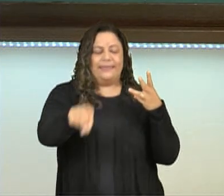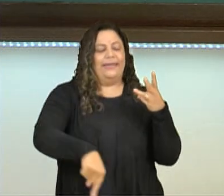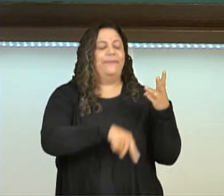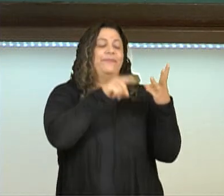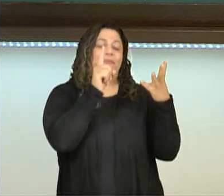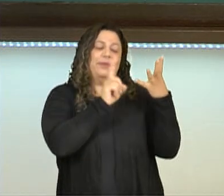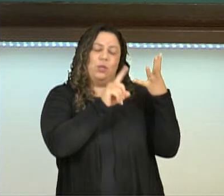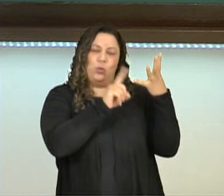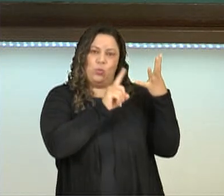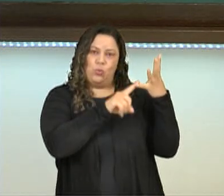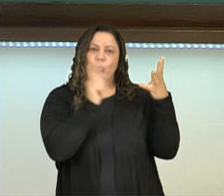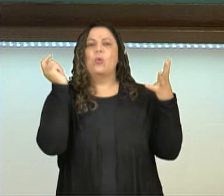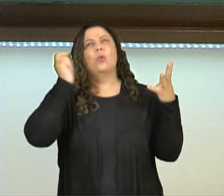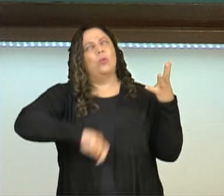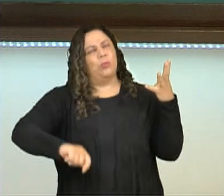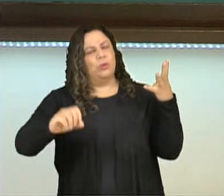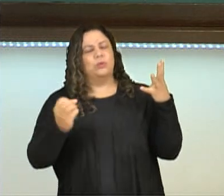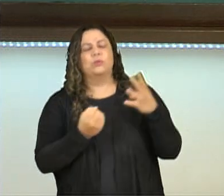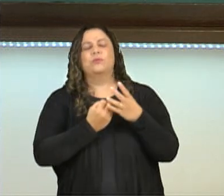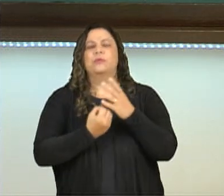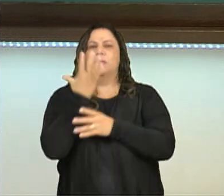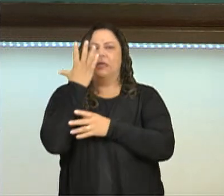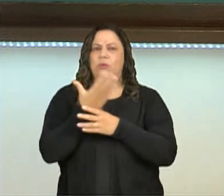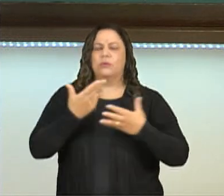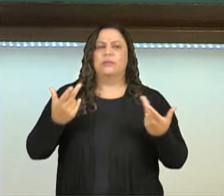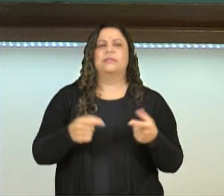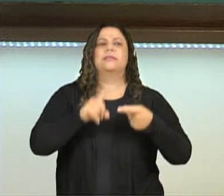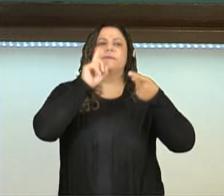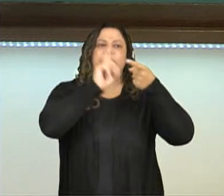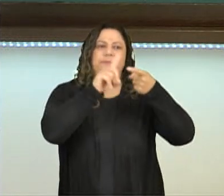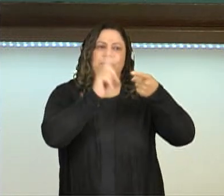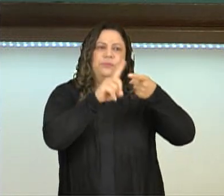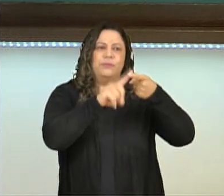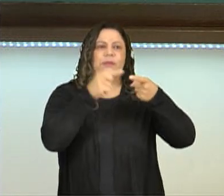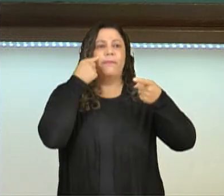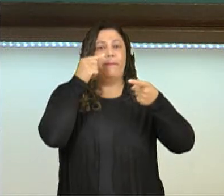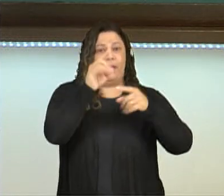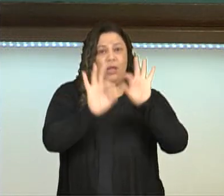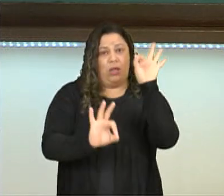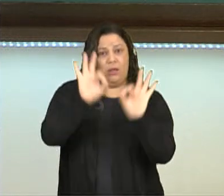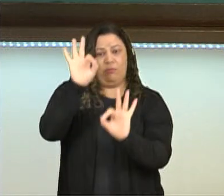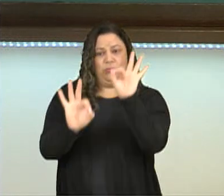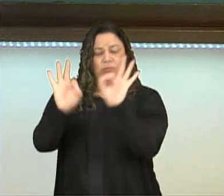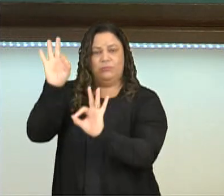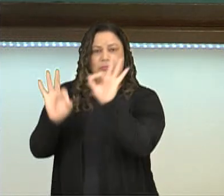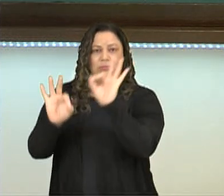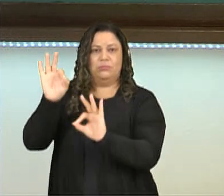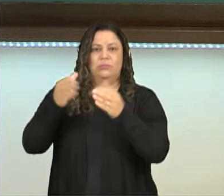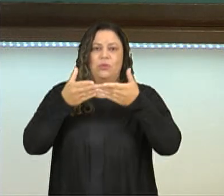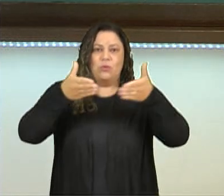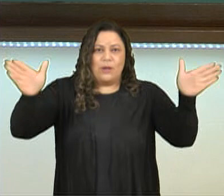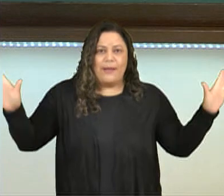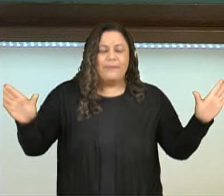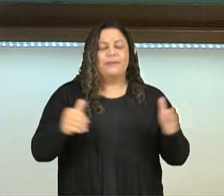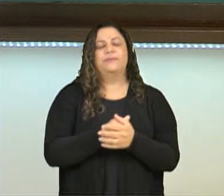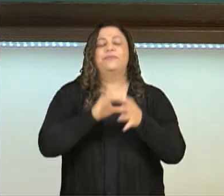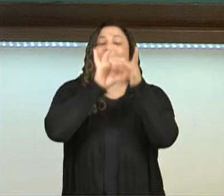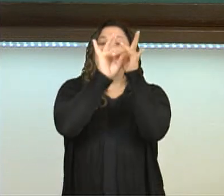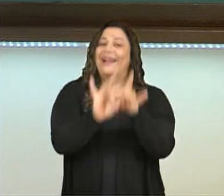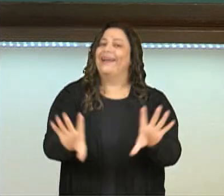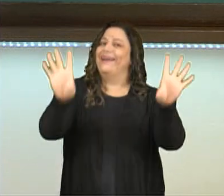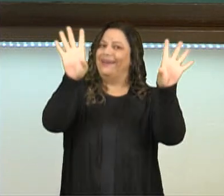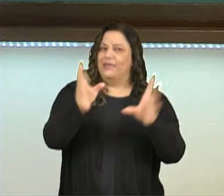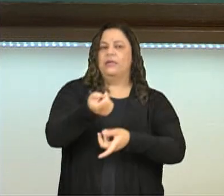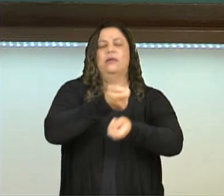em prática, mas que pode vir a acontecer. Nós temos o primeiro, vamos colocar em ordem de abrangência, o livre comércio. No